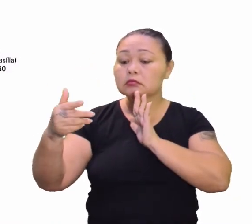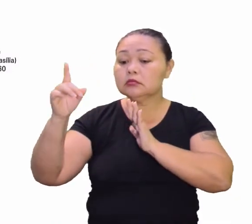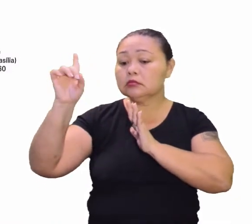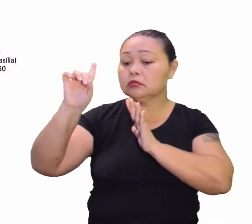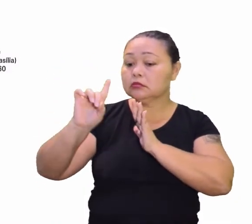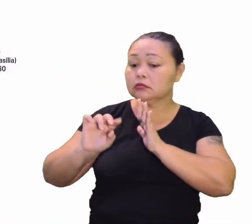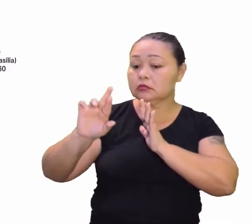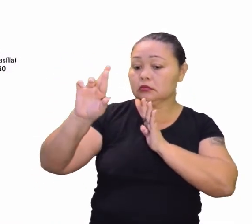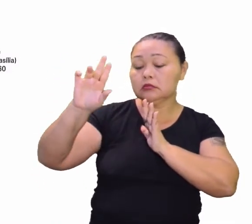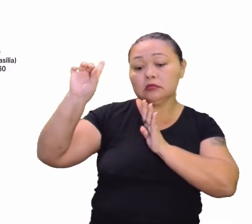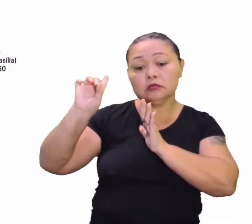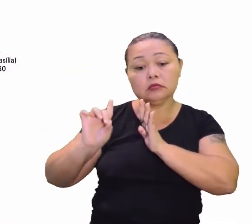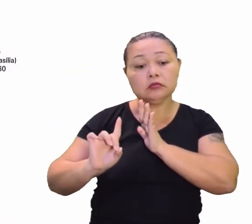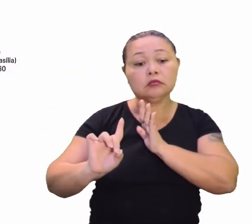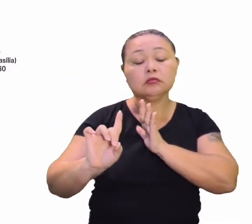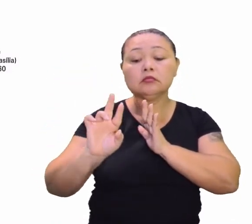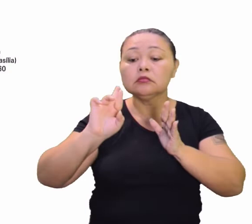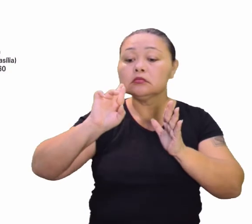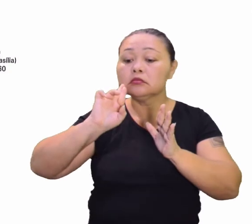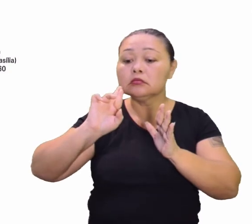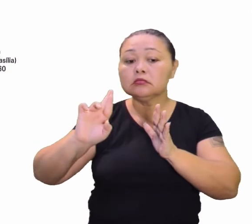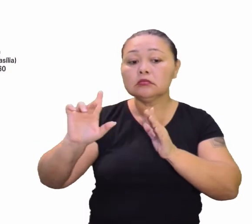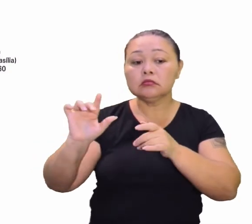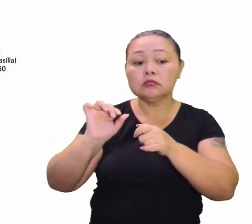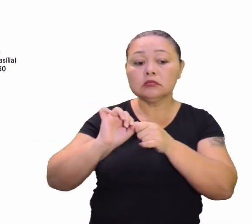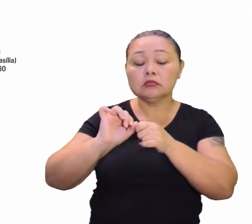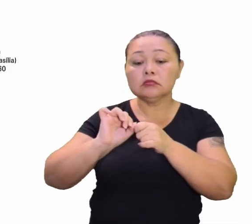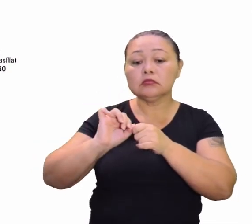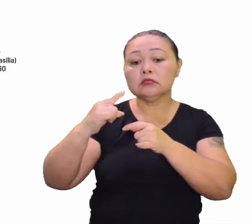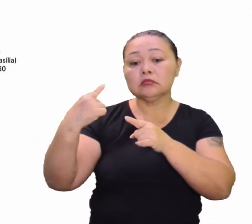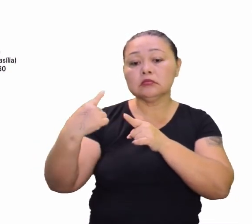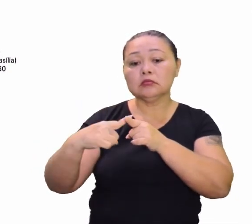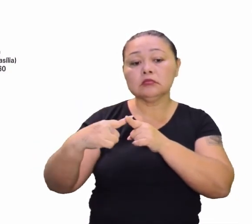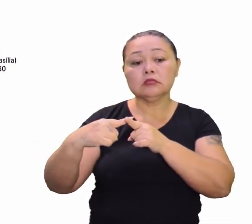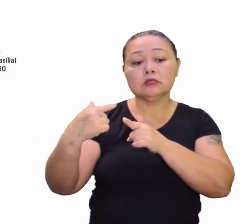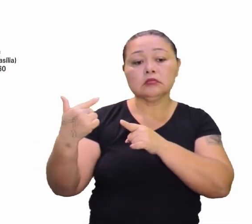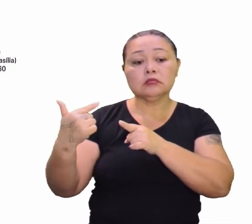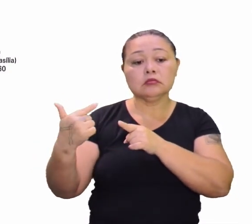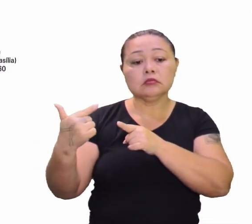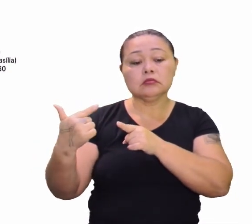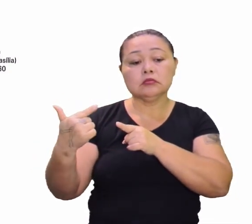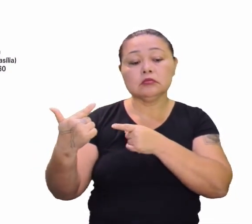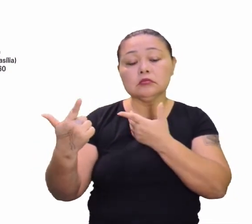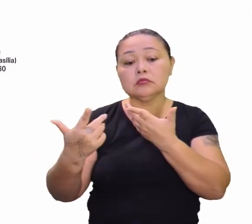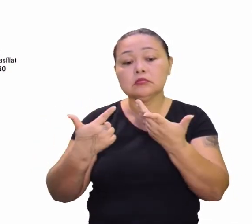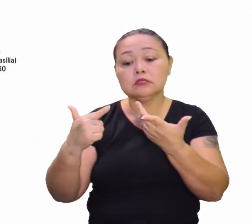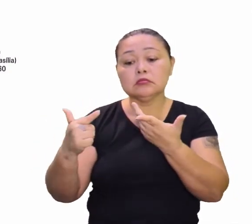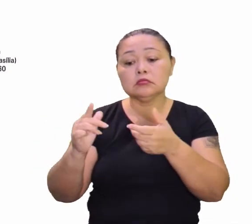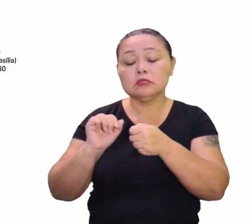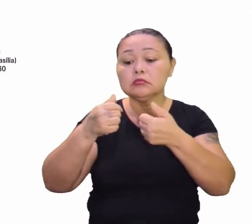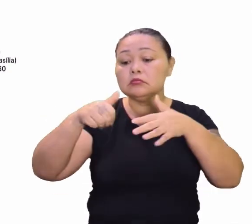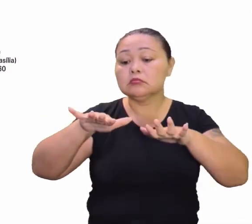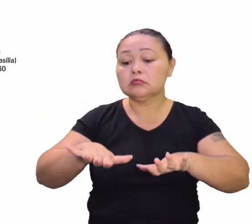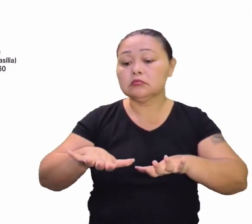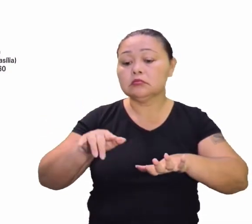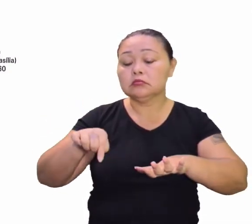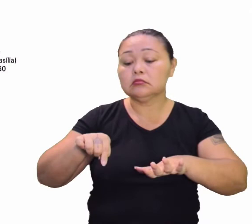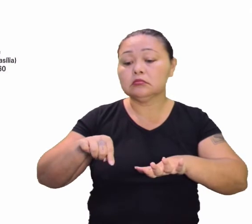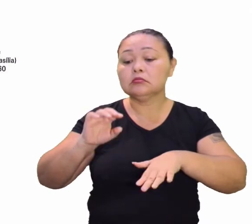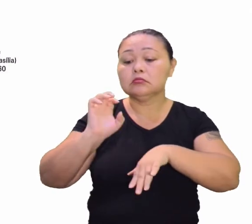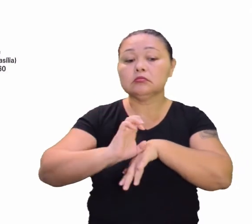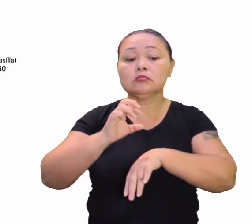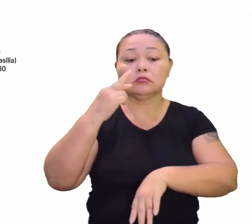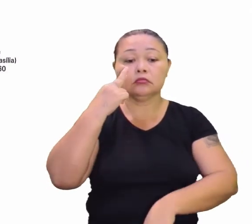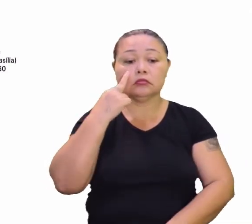imigrantes nordestinos, resultou nesse povoamento rarefeito, porque a gente não teve essa fixação aqui